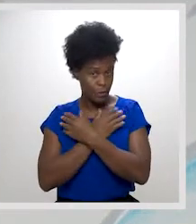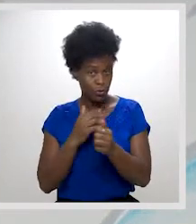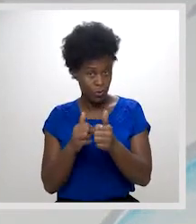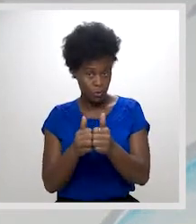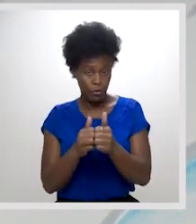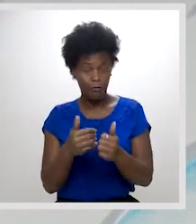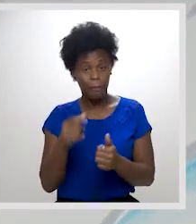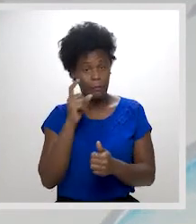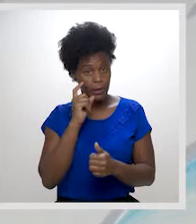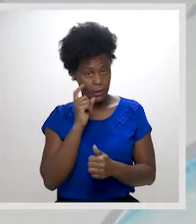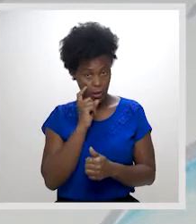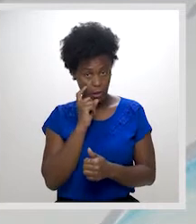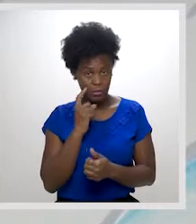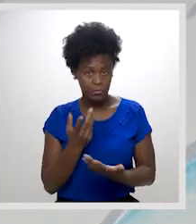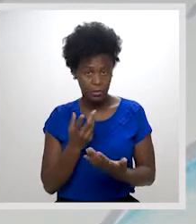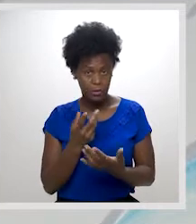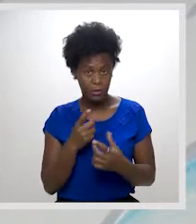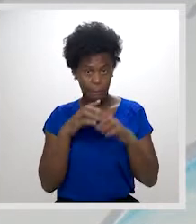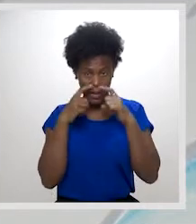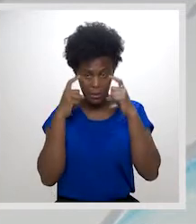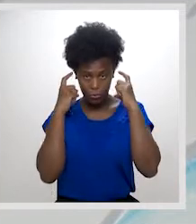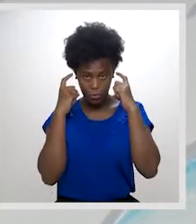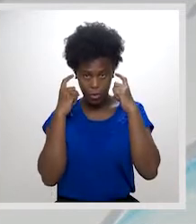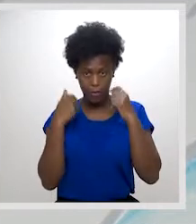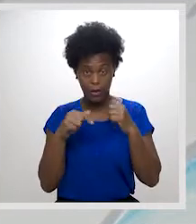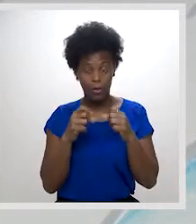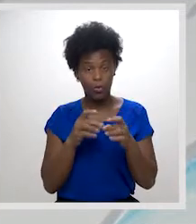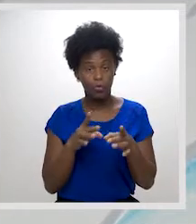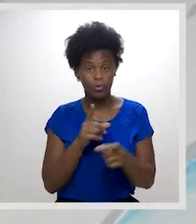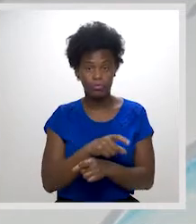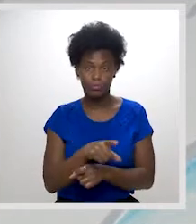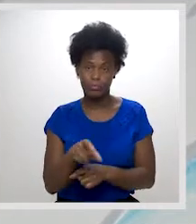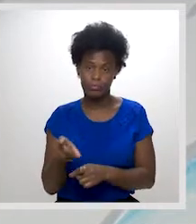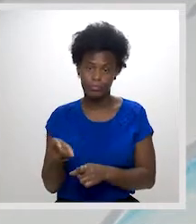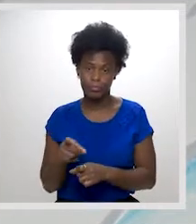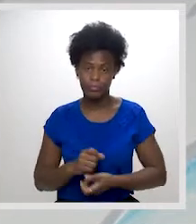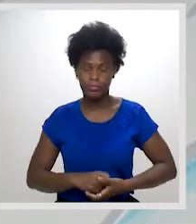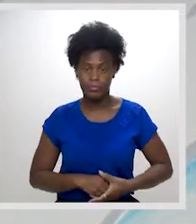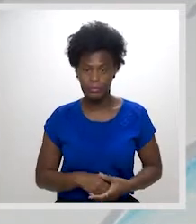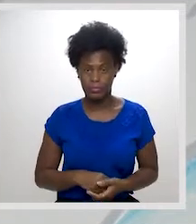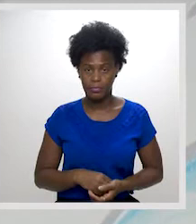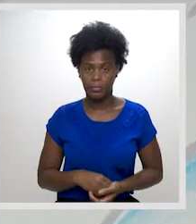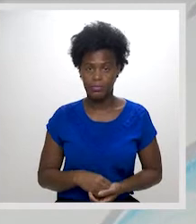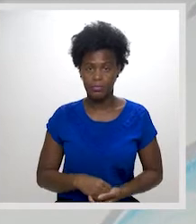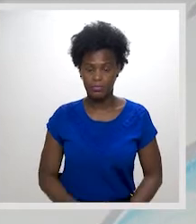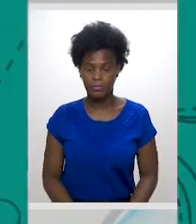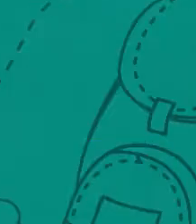amigas, vamos nos proteger. Usem a máscara contra o Covid-19.